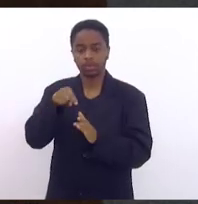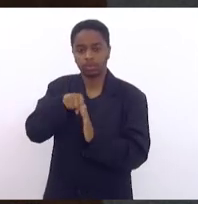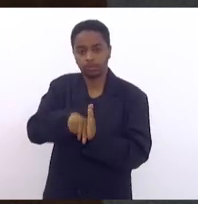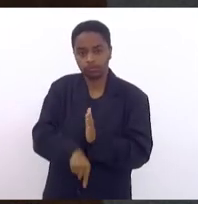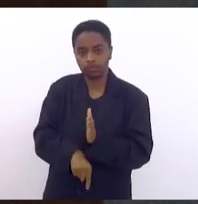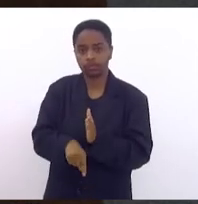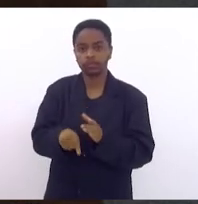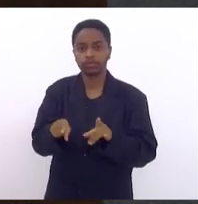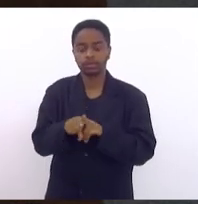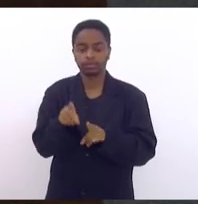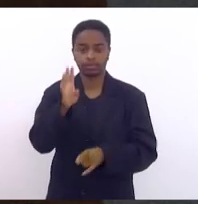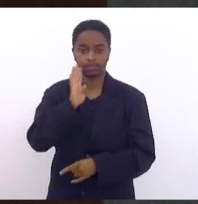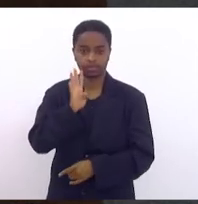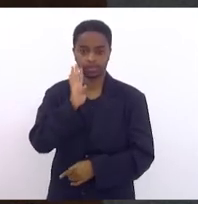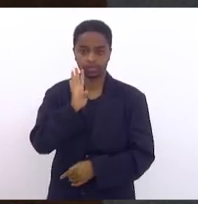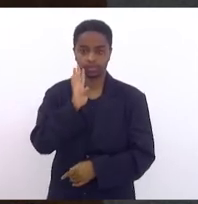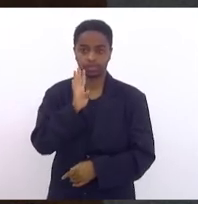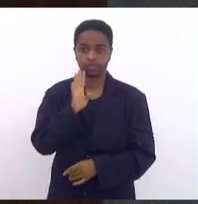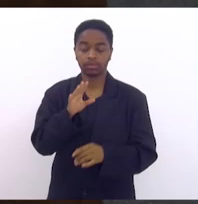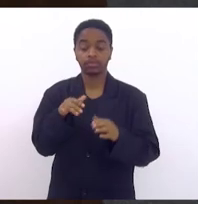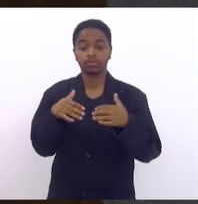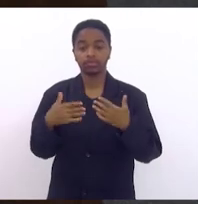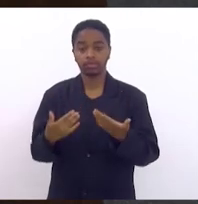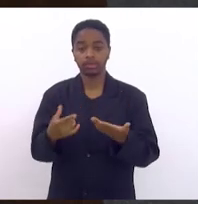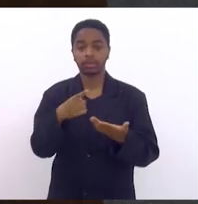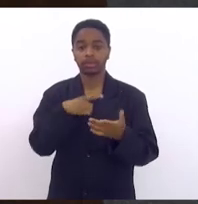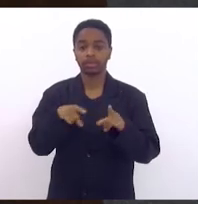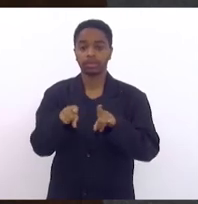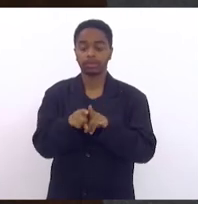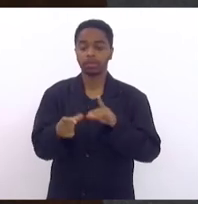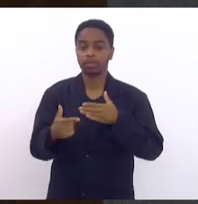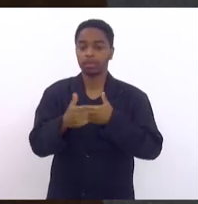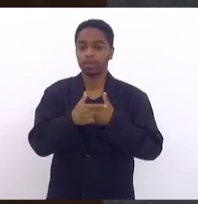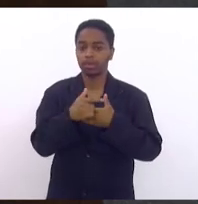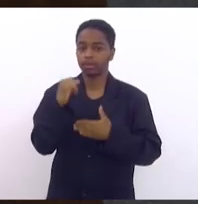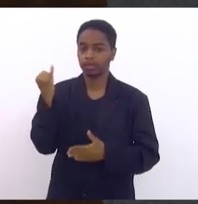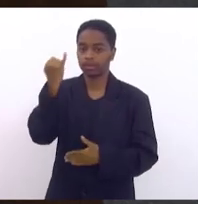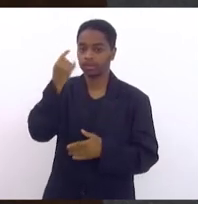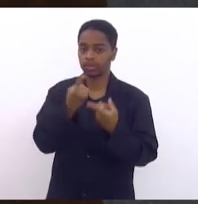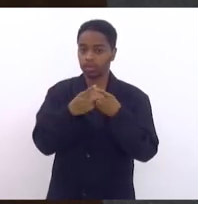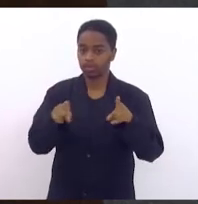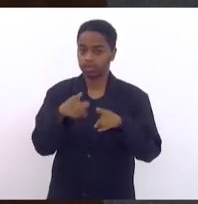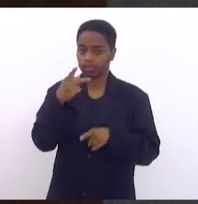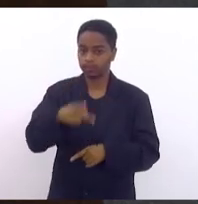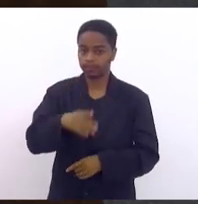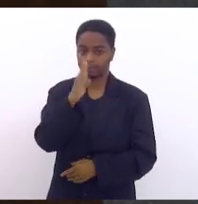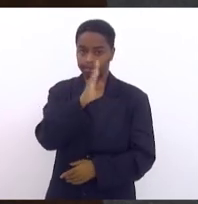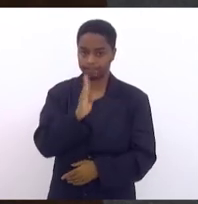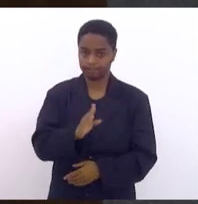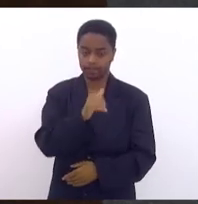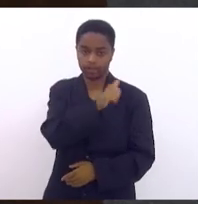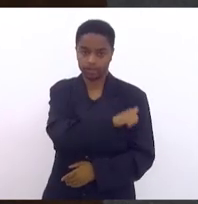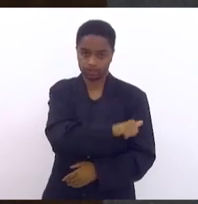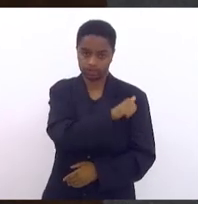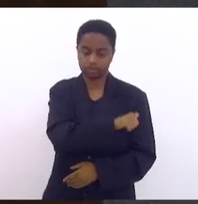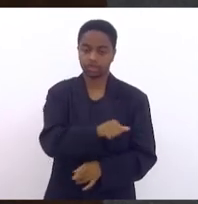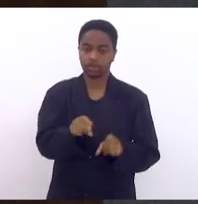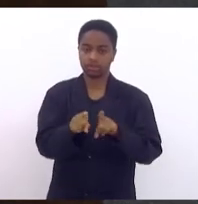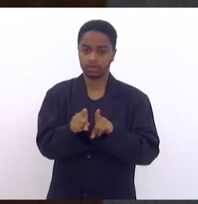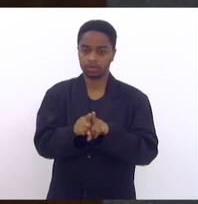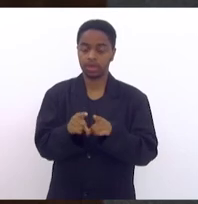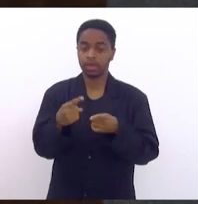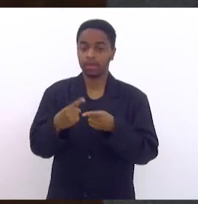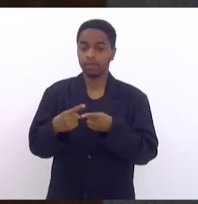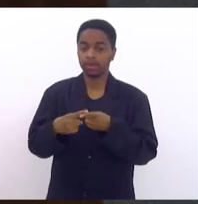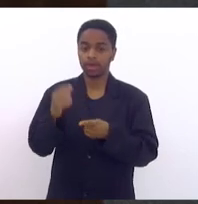muito profundos e bacanas. Então, tem também um papel vital para a música brasileira, fluminense e carioca, porque